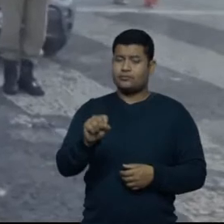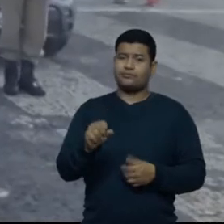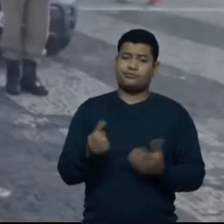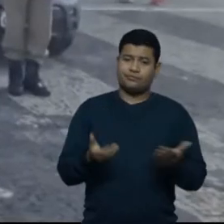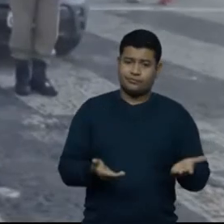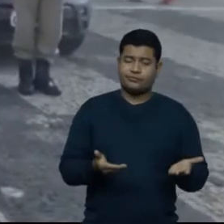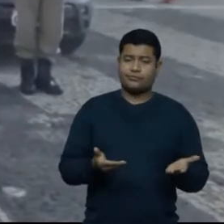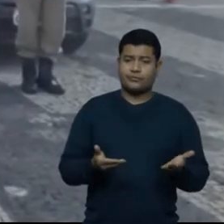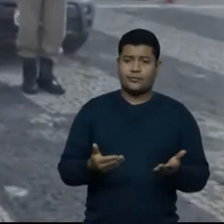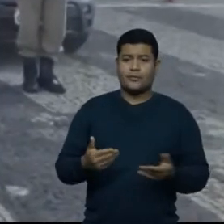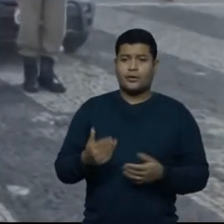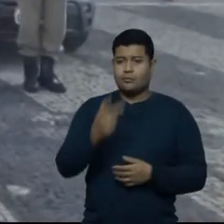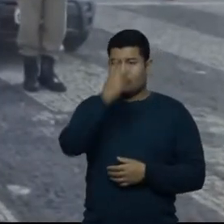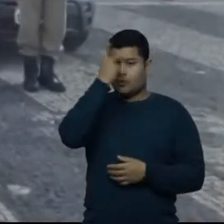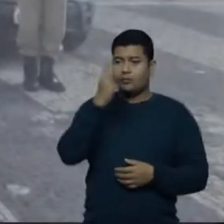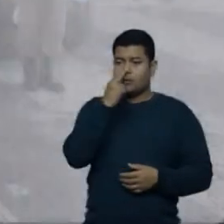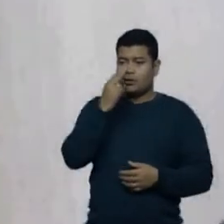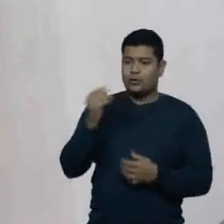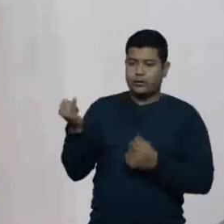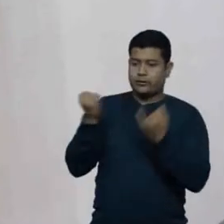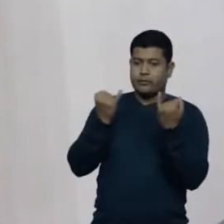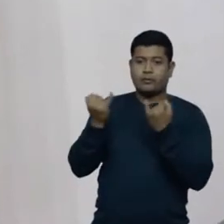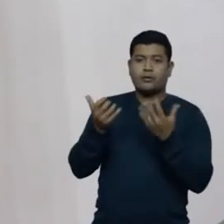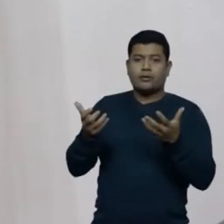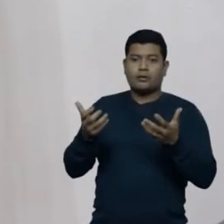os policiais.